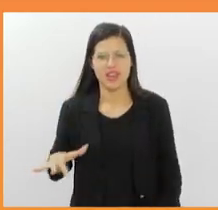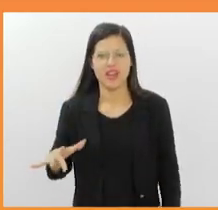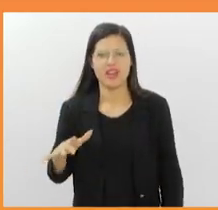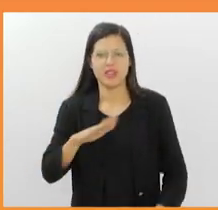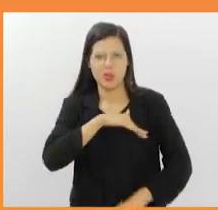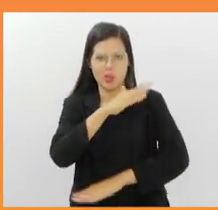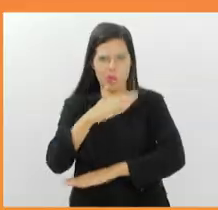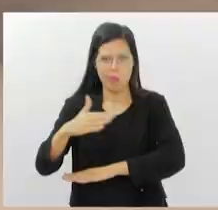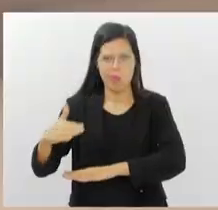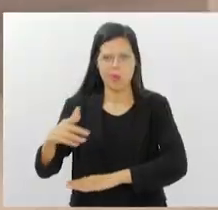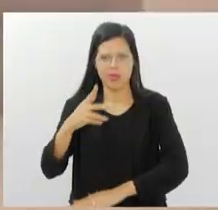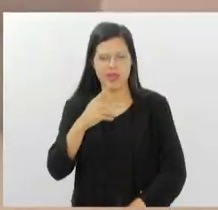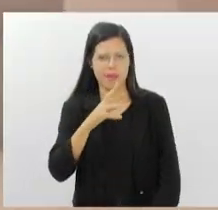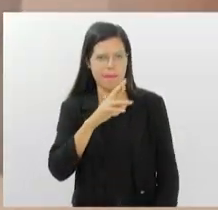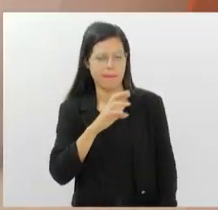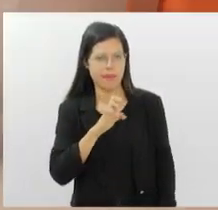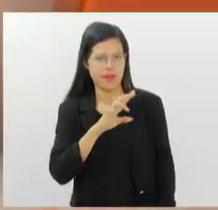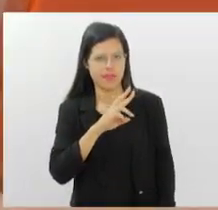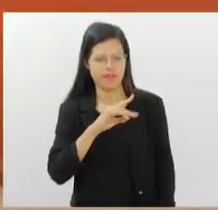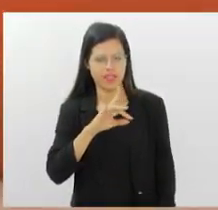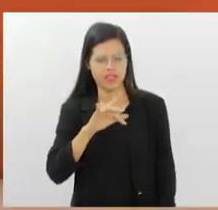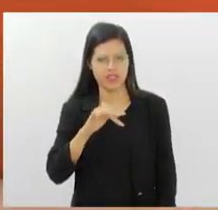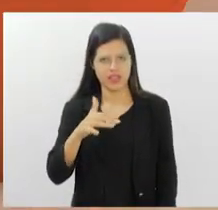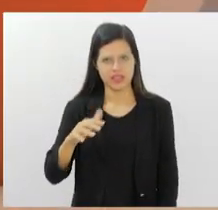Alerj começa agora.